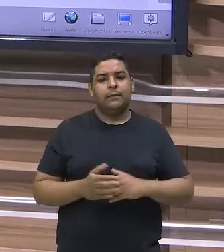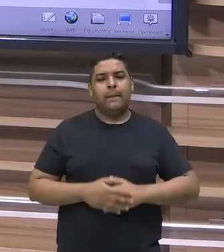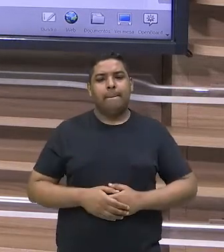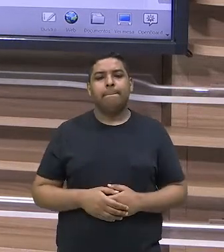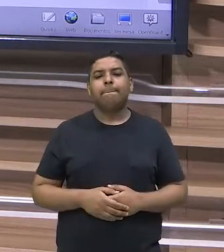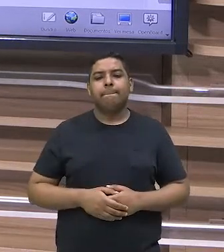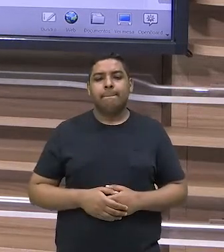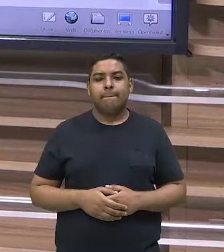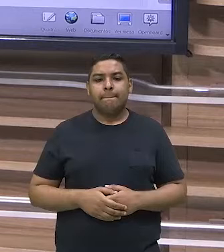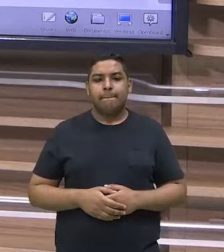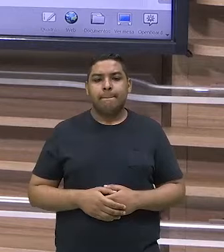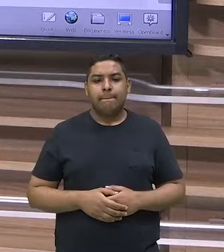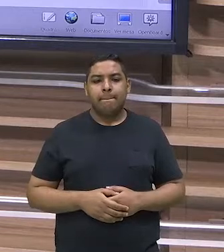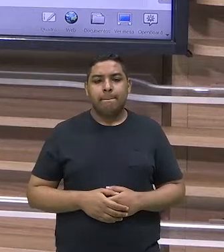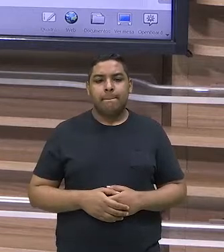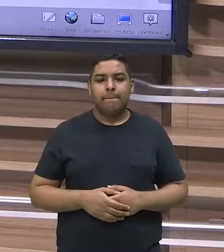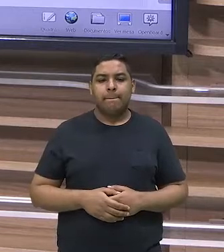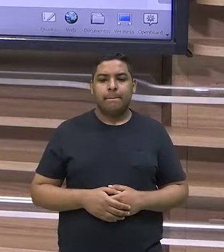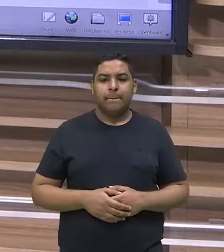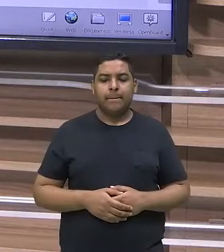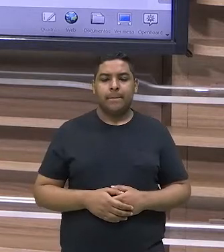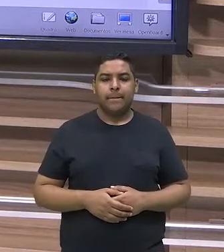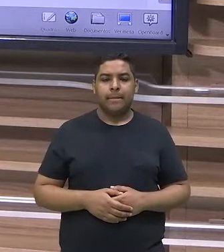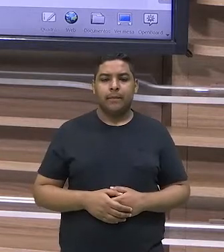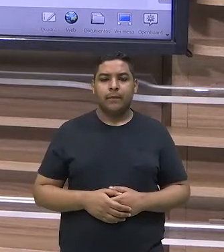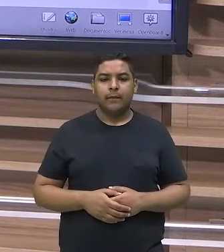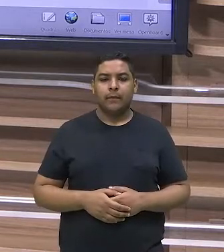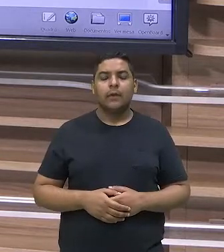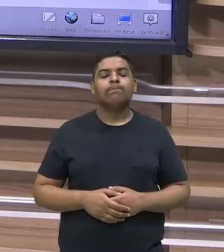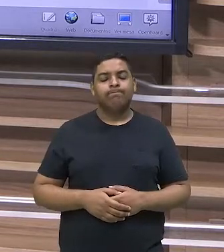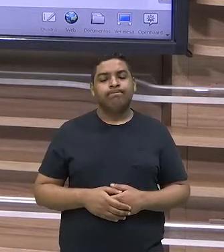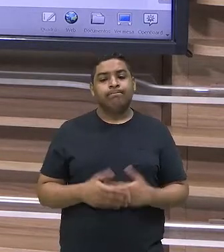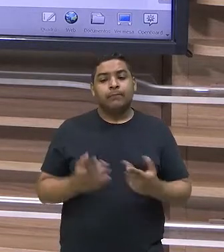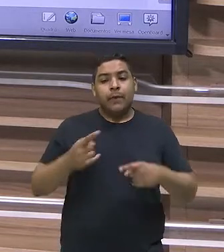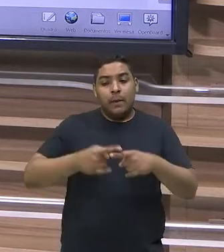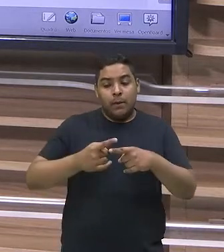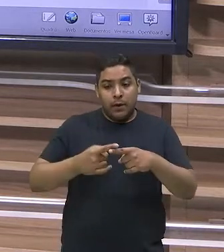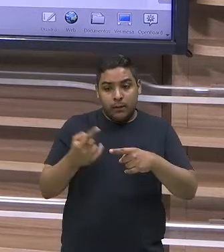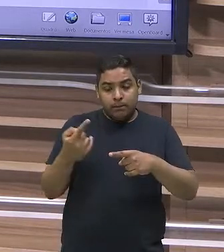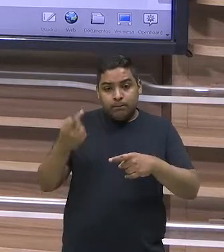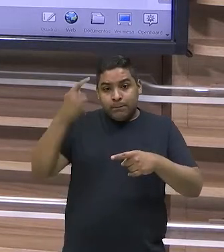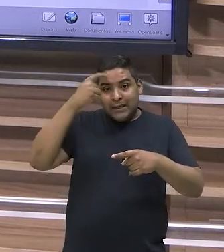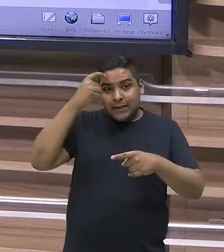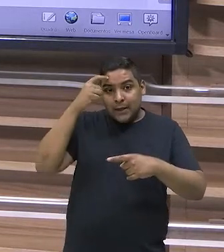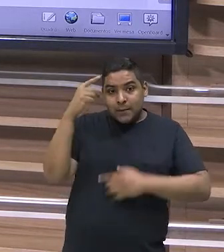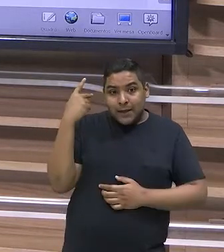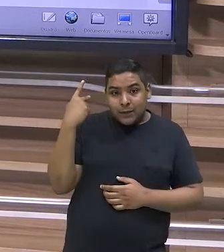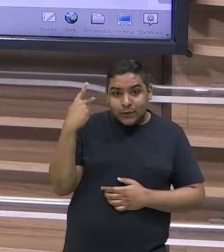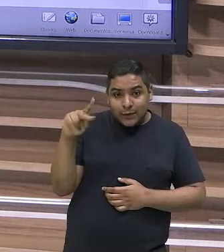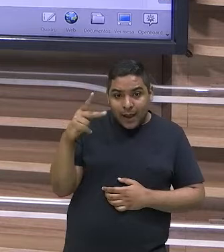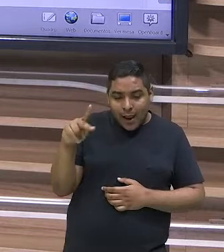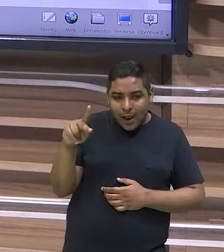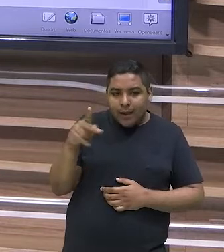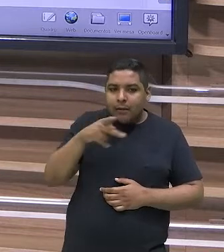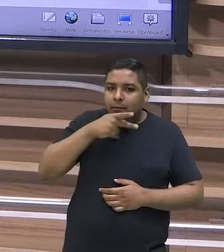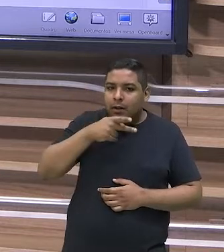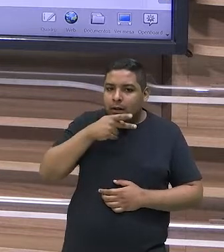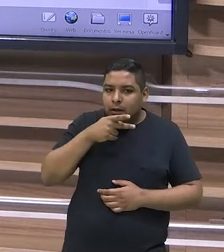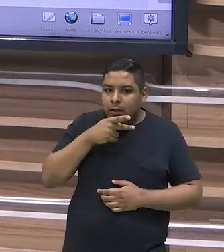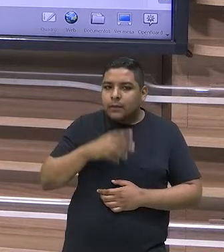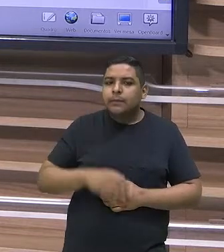cima, é porque para ele, o pensamento dele, o mundo das ideias é o